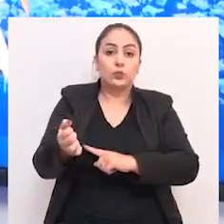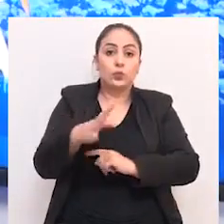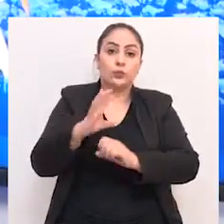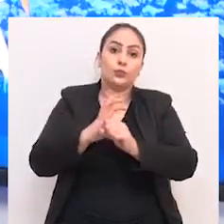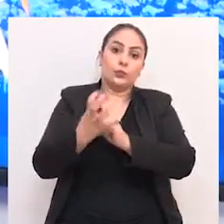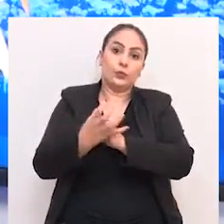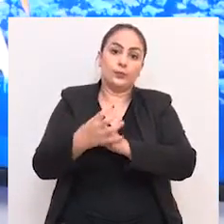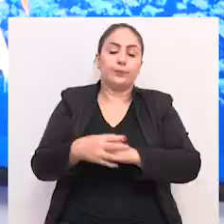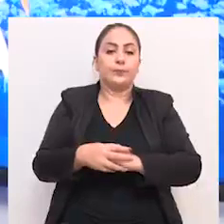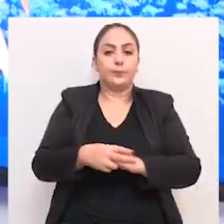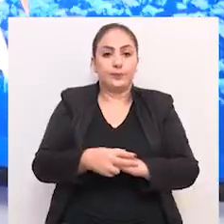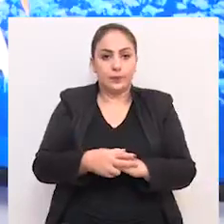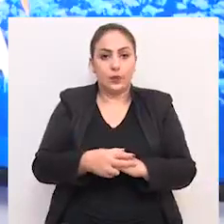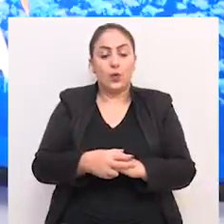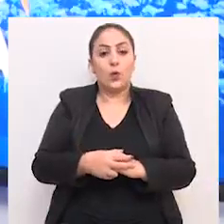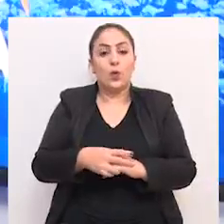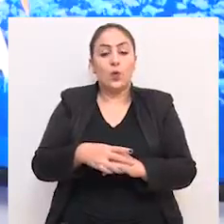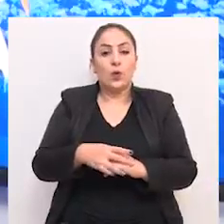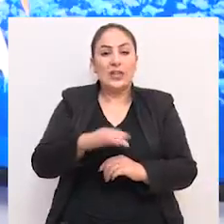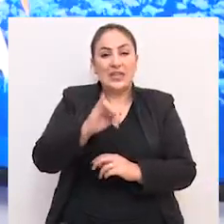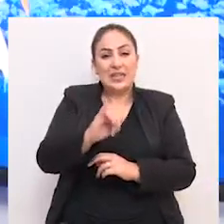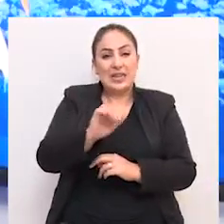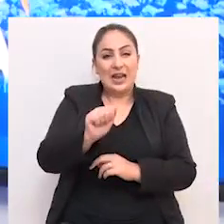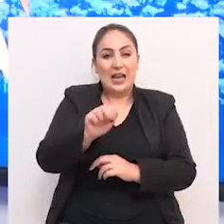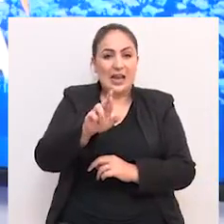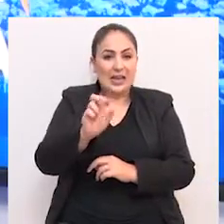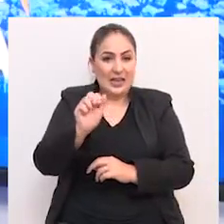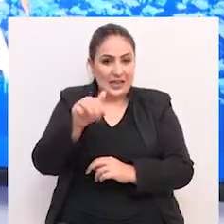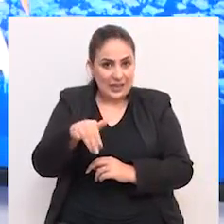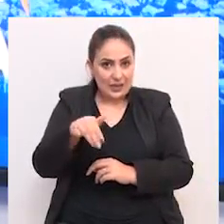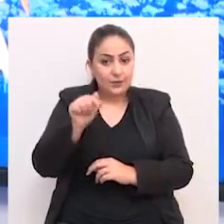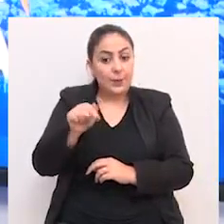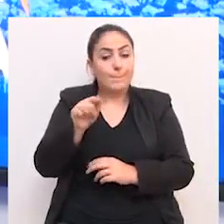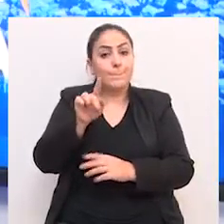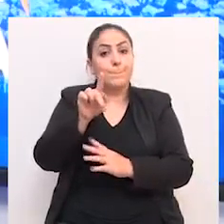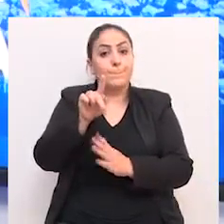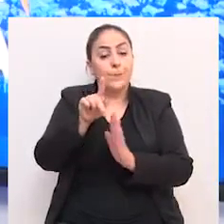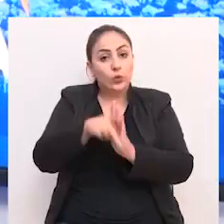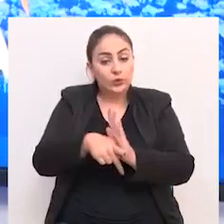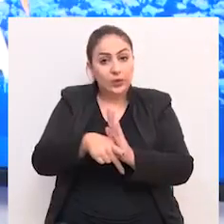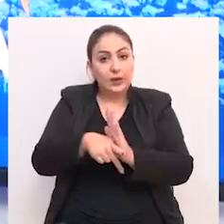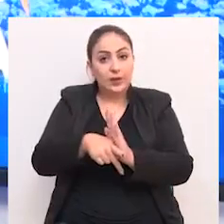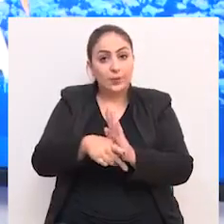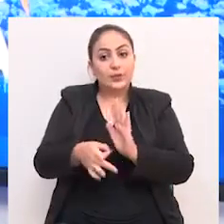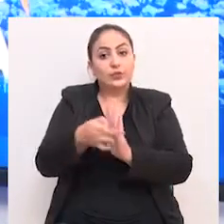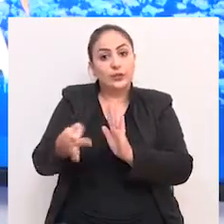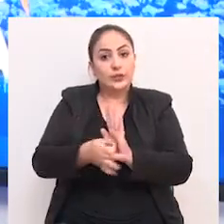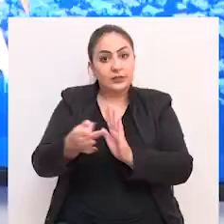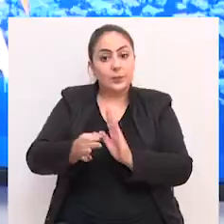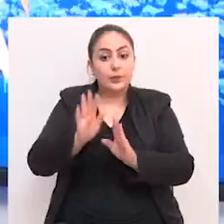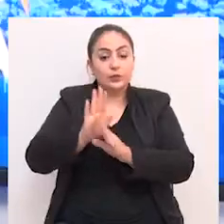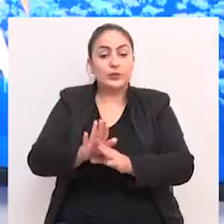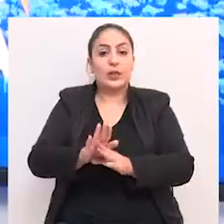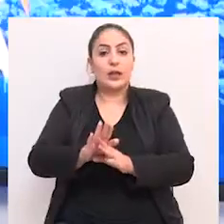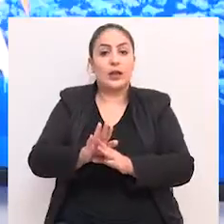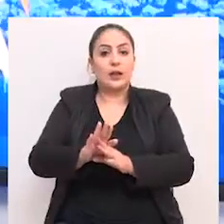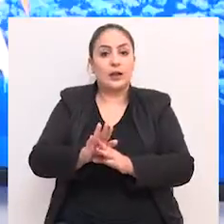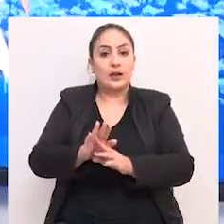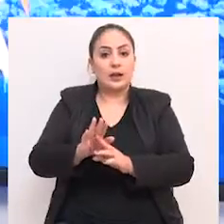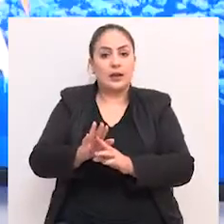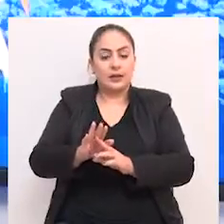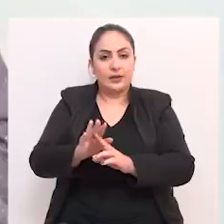vírus. O democrata Inharan Carvalho, por exemplo, vai protocolar uma indicação em benefício da